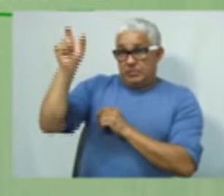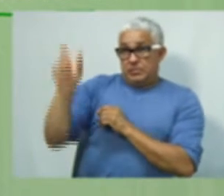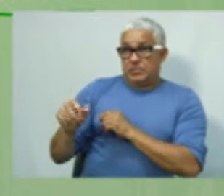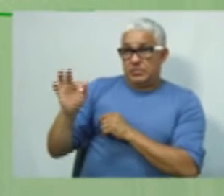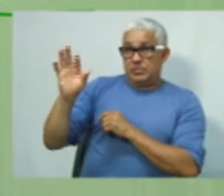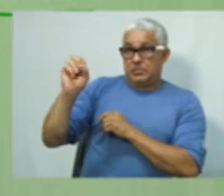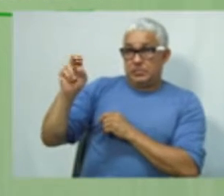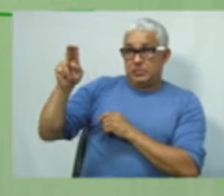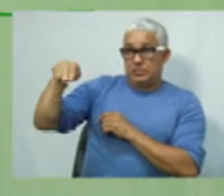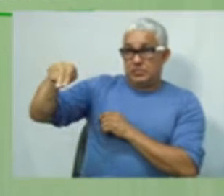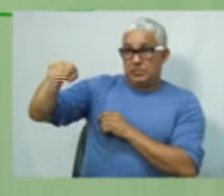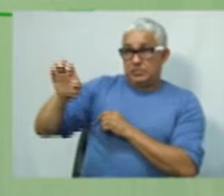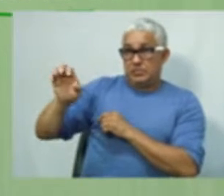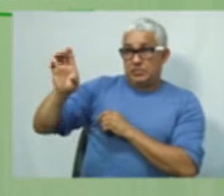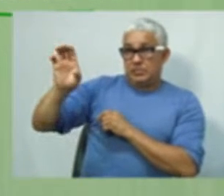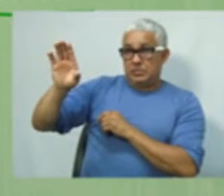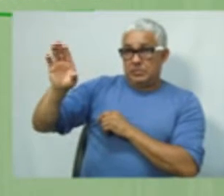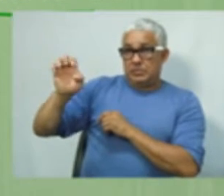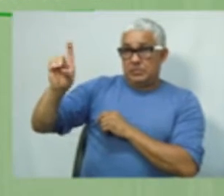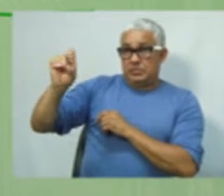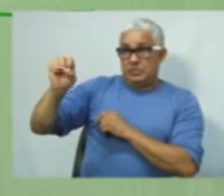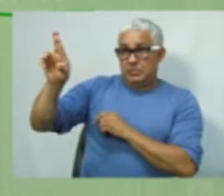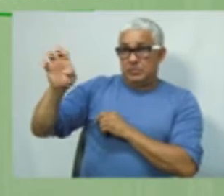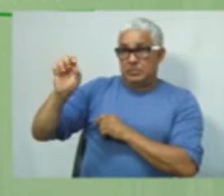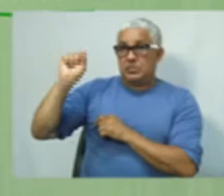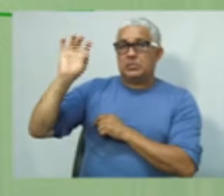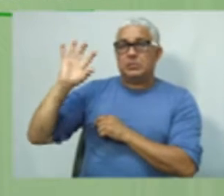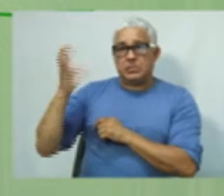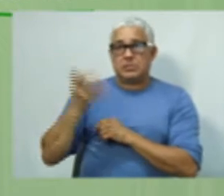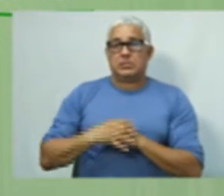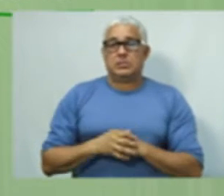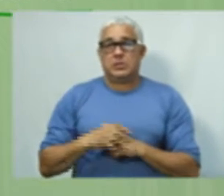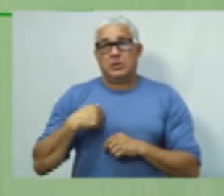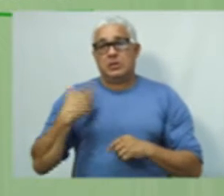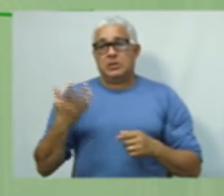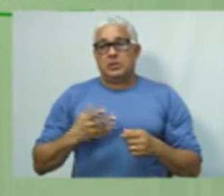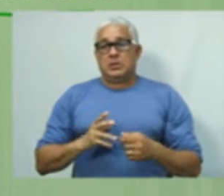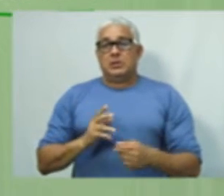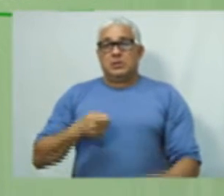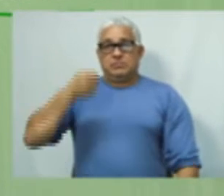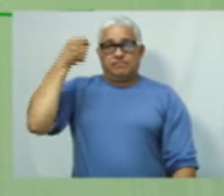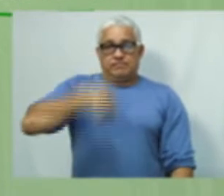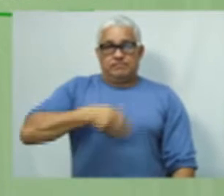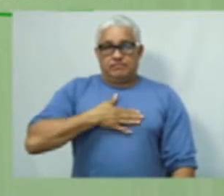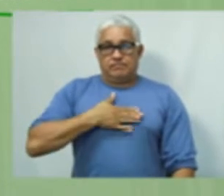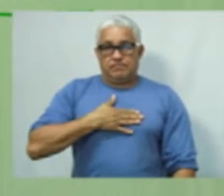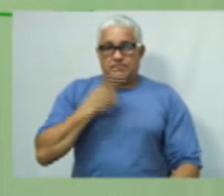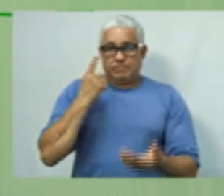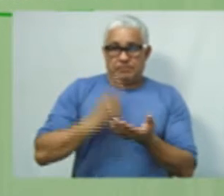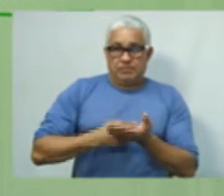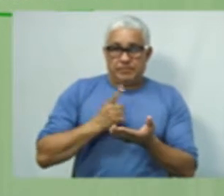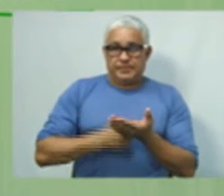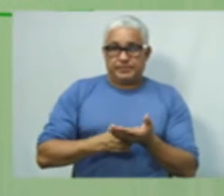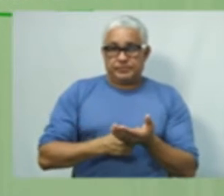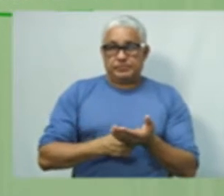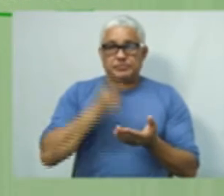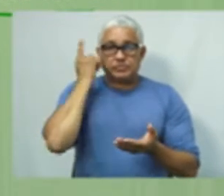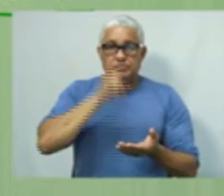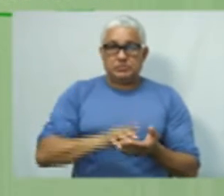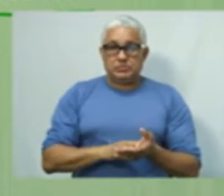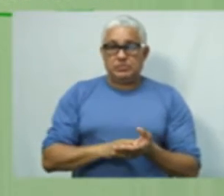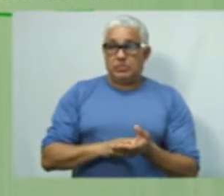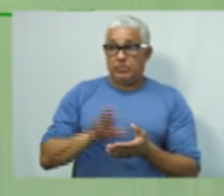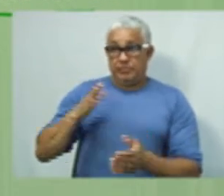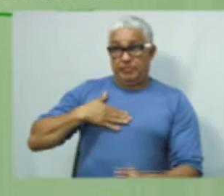Como, professora? Porque o que acontece muitas vezes? Eu estou cumprindo meus compromissos no pagamento de despesas e o